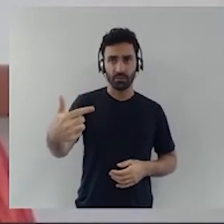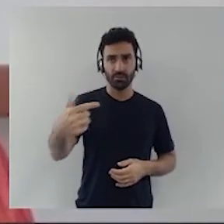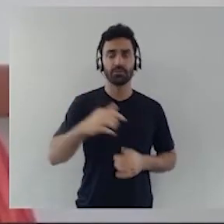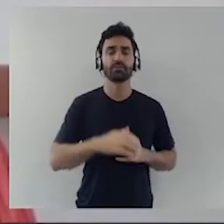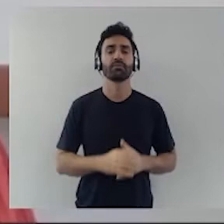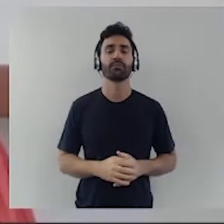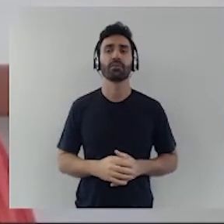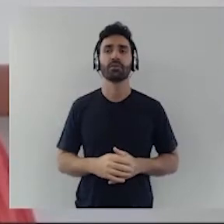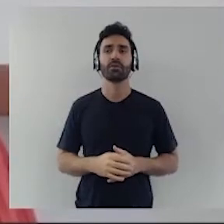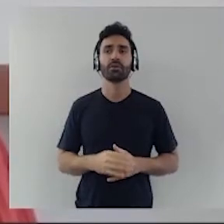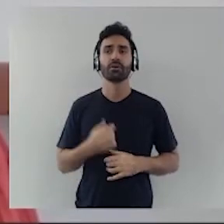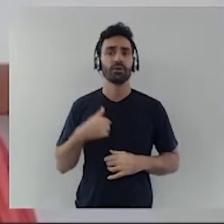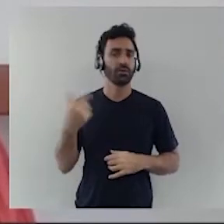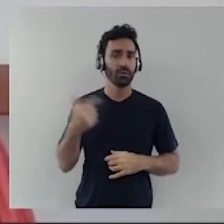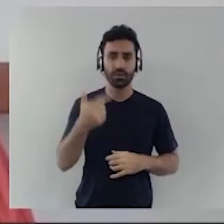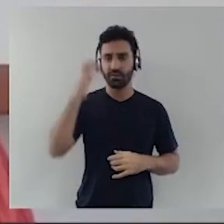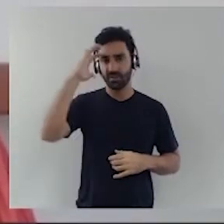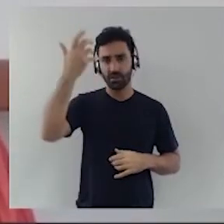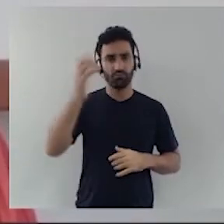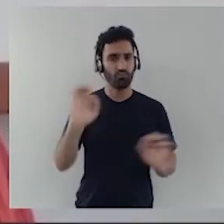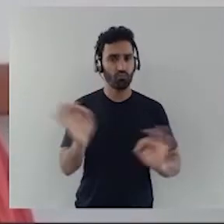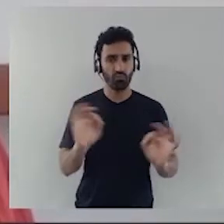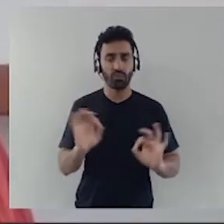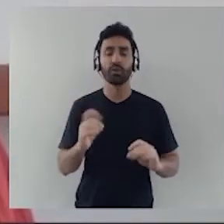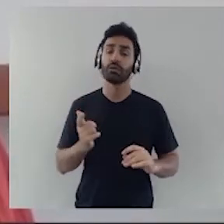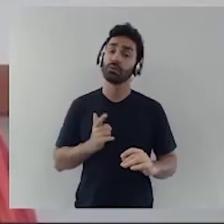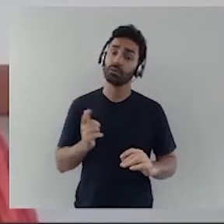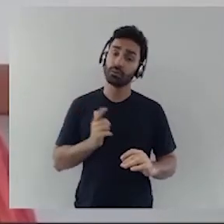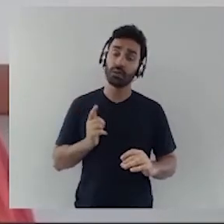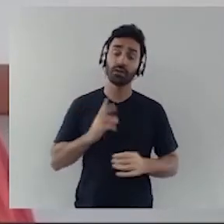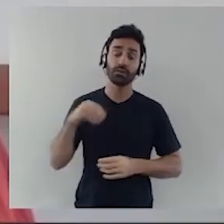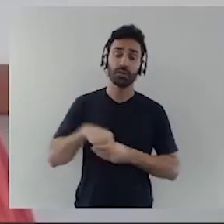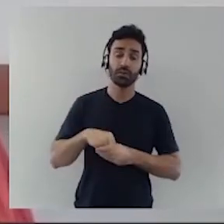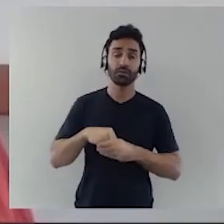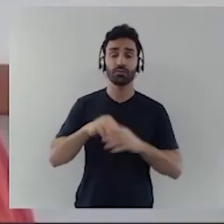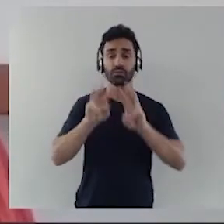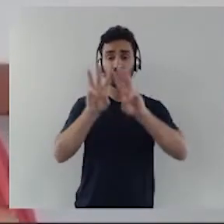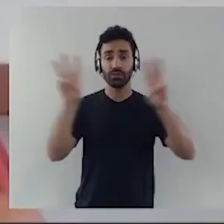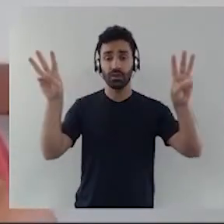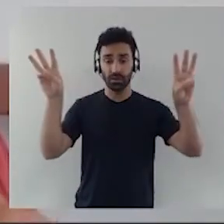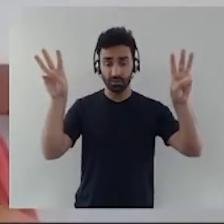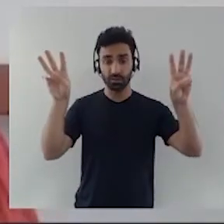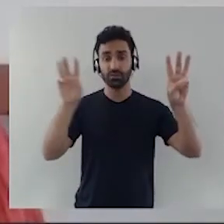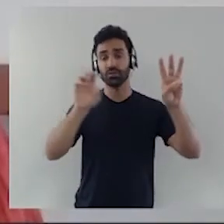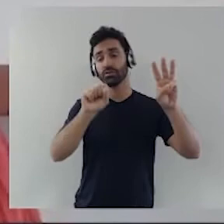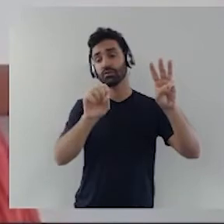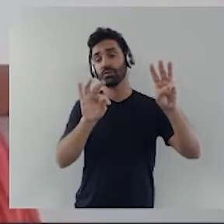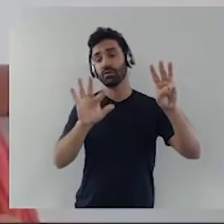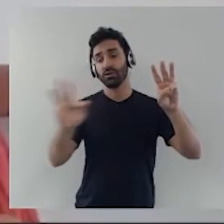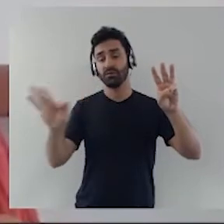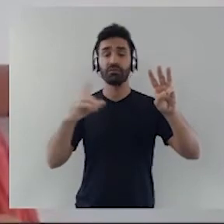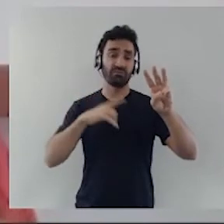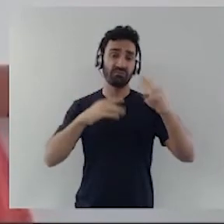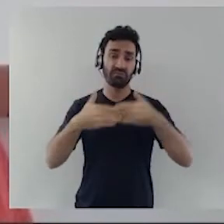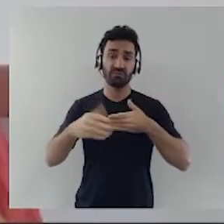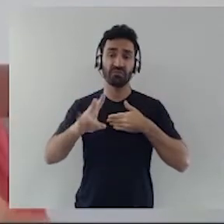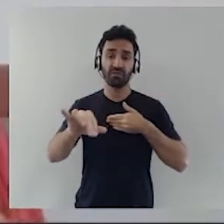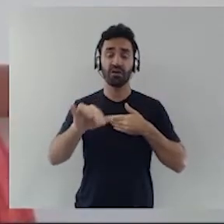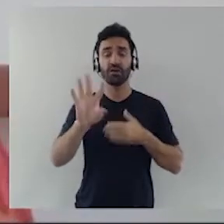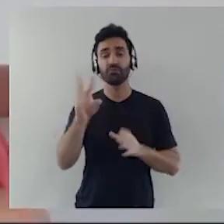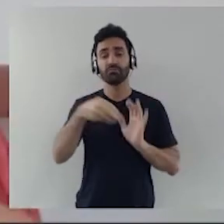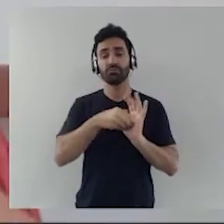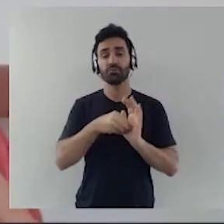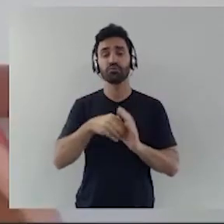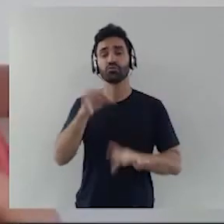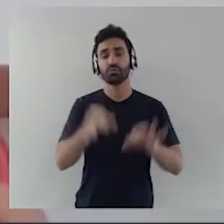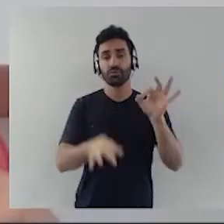não houve ainda deliberação existe a notícia no site do supremo tribunal federal está incluído para o julgamento virtual